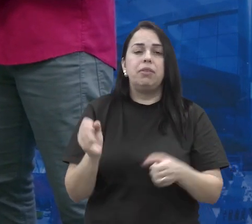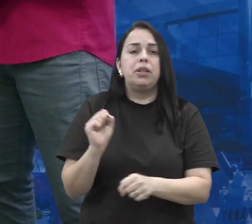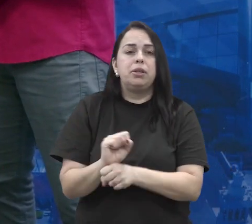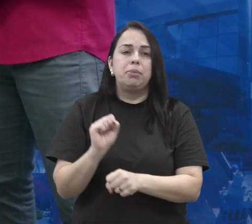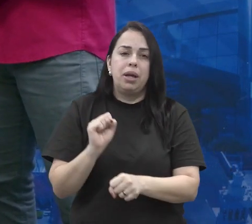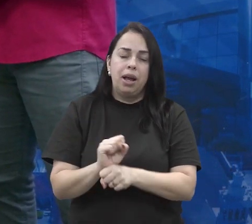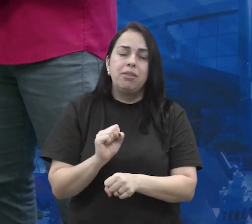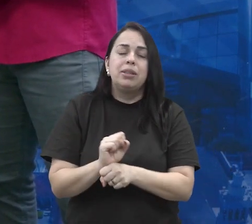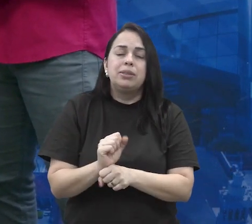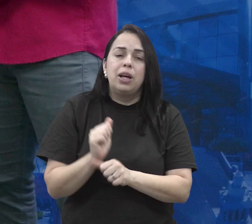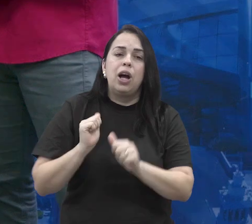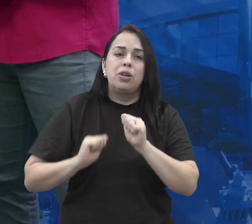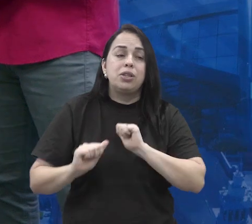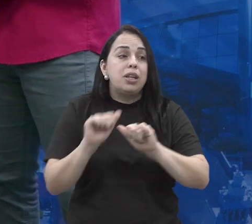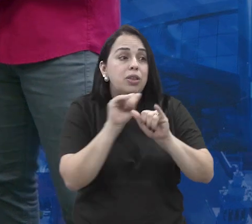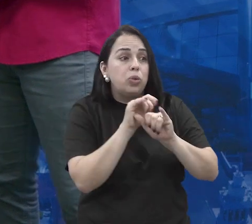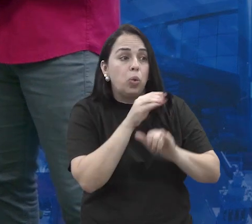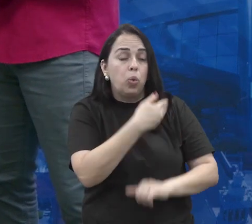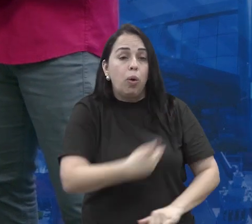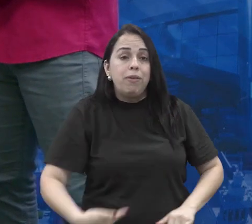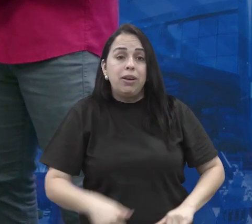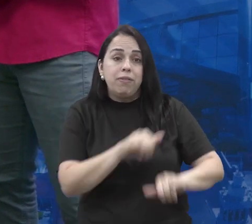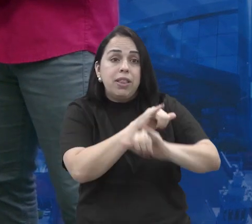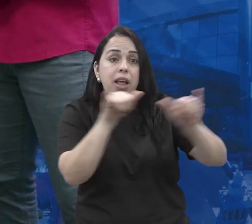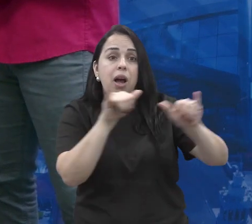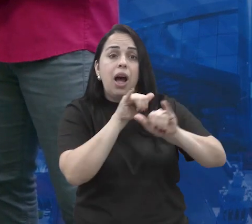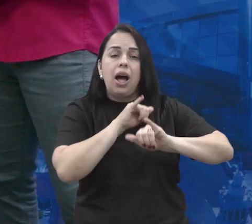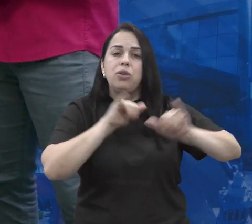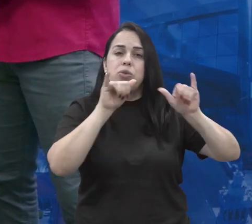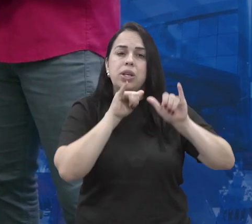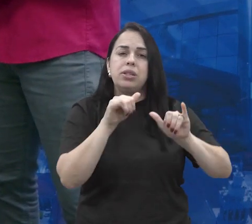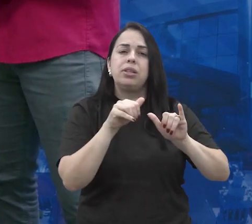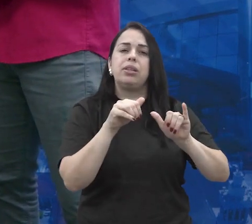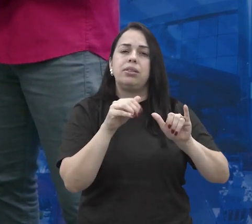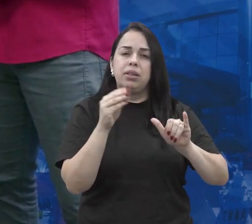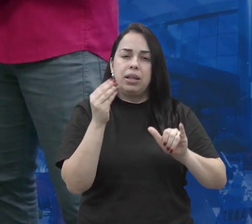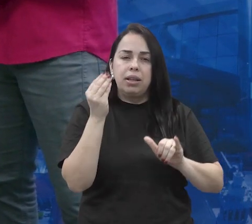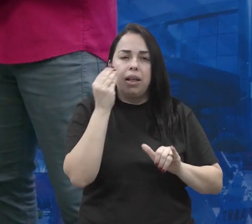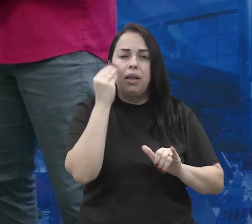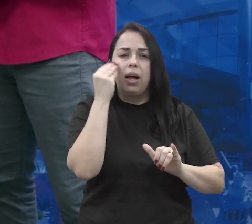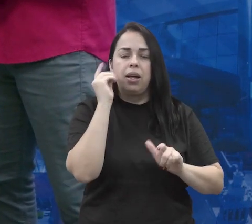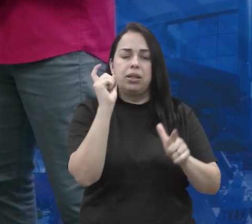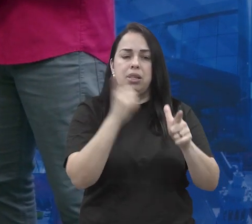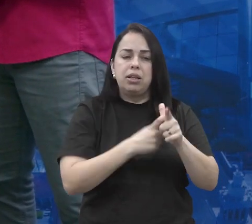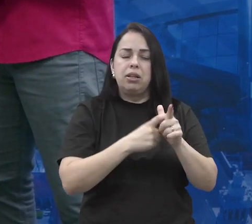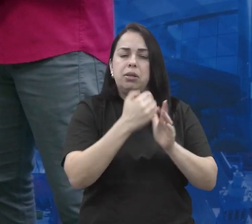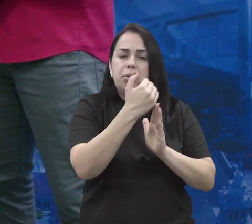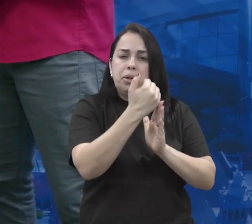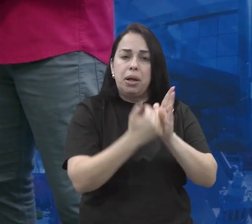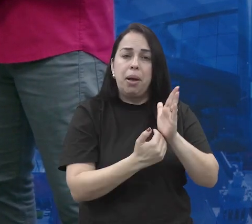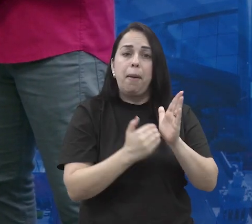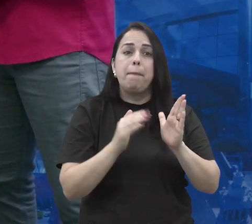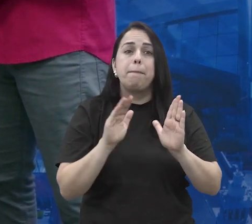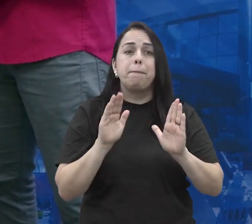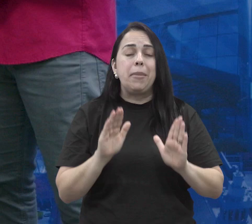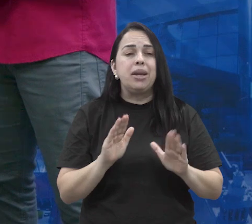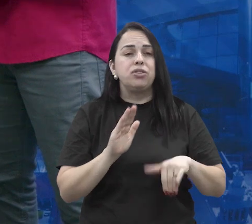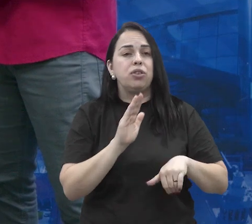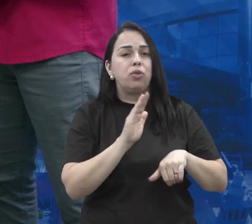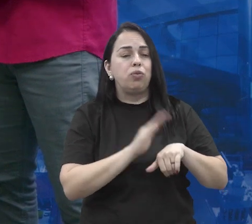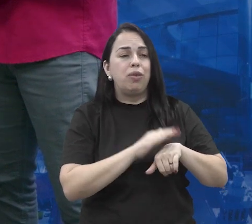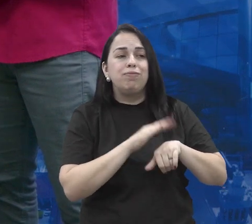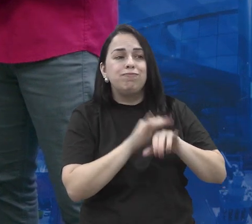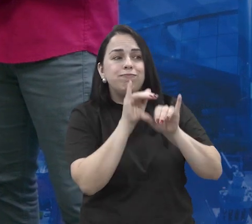aguardávamos ansiosamente um anúncio do governo de redução de despesas. A forma como foi feito